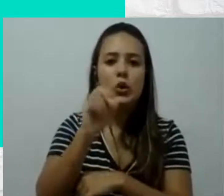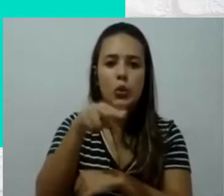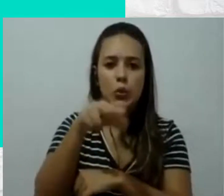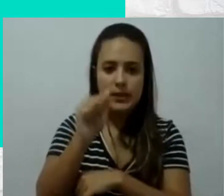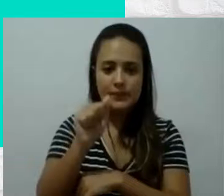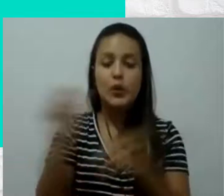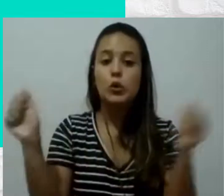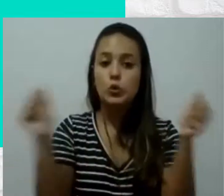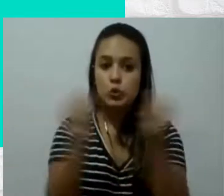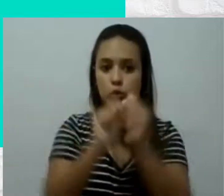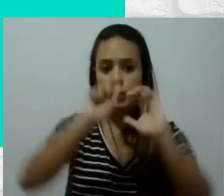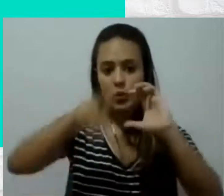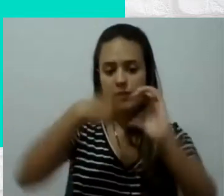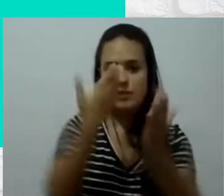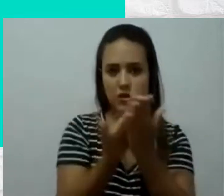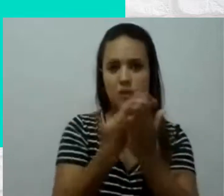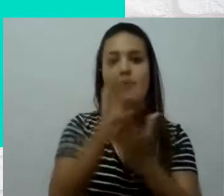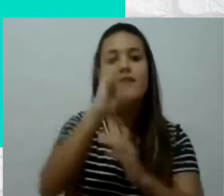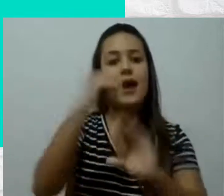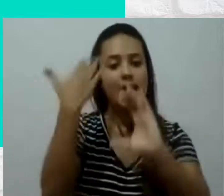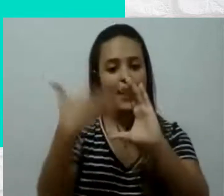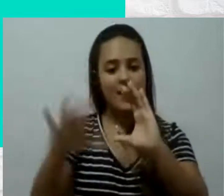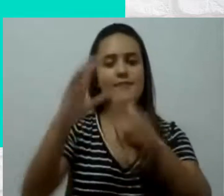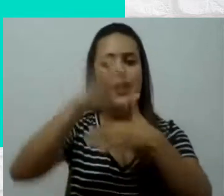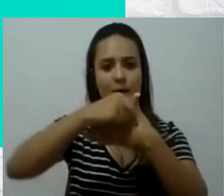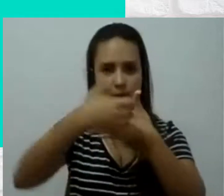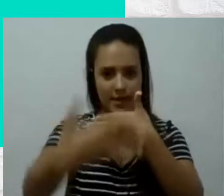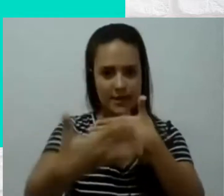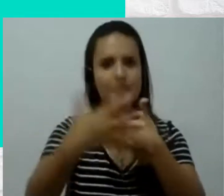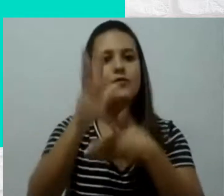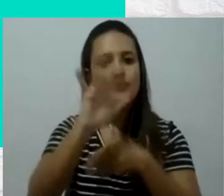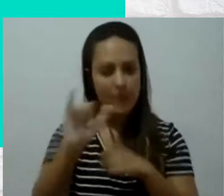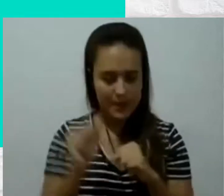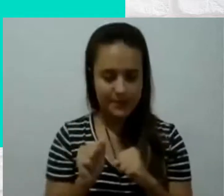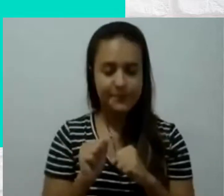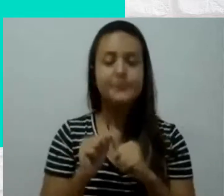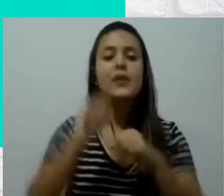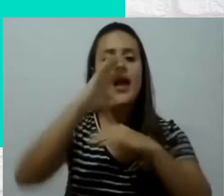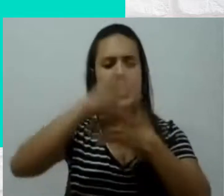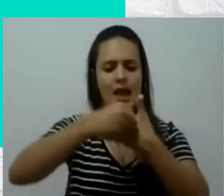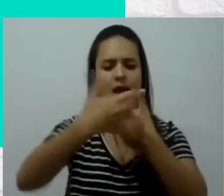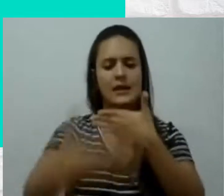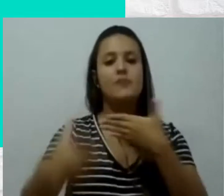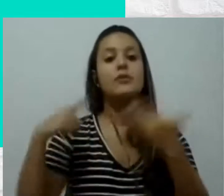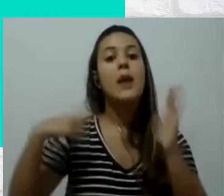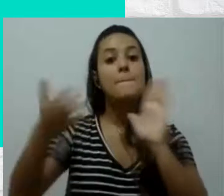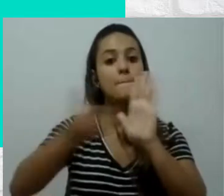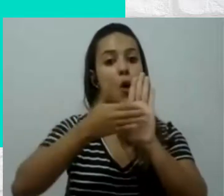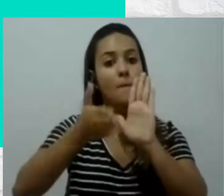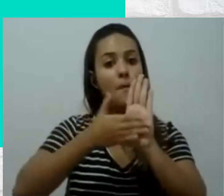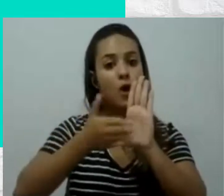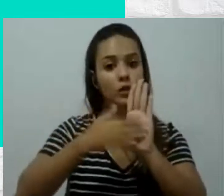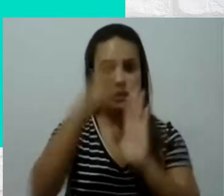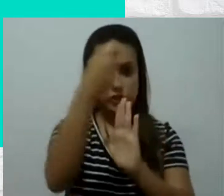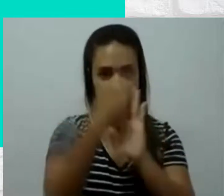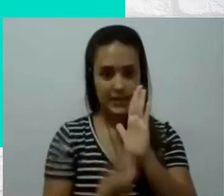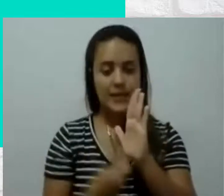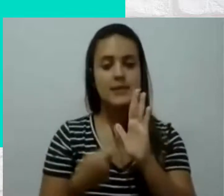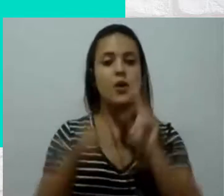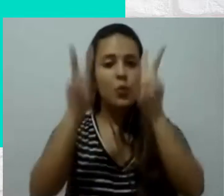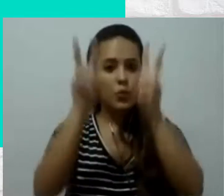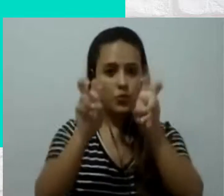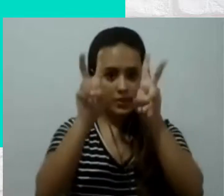Junto com esse vídeo, com essa videoaula, nós vamos enviar um arquivo para vocês. Vocês vão ter um arquivo. Nesse arquivo, vocês vão ter uma proposta